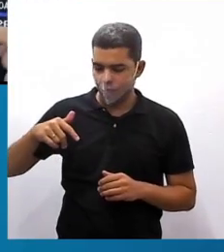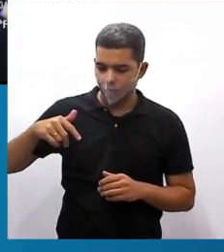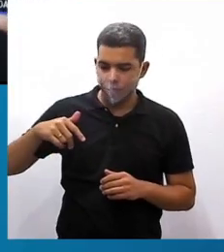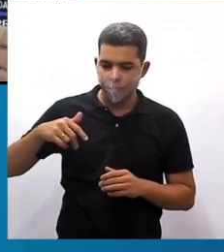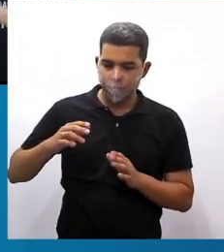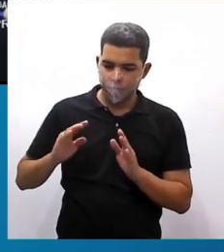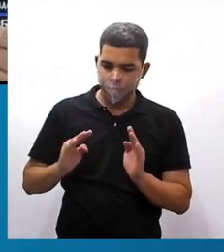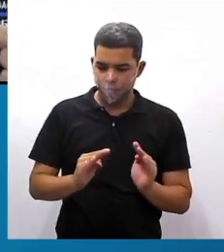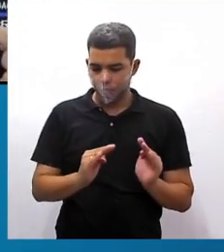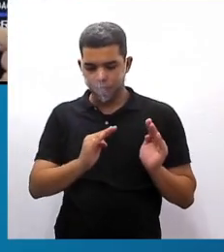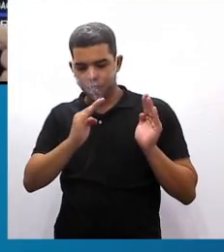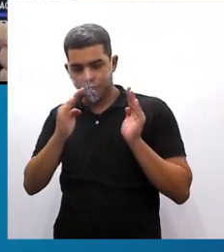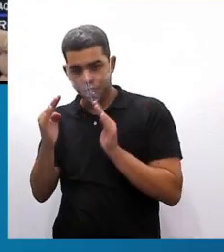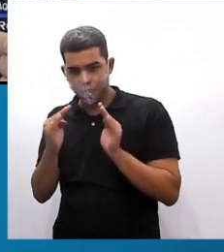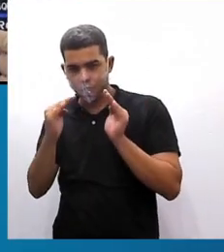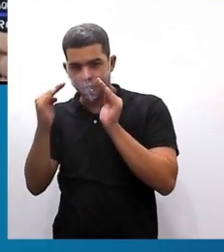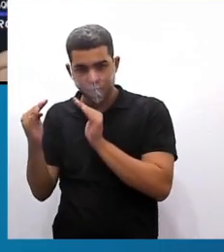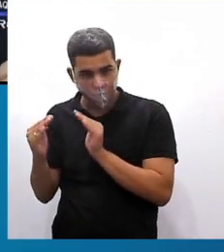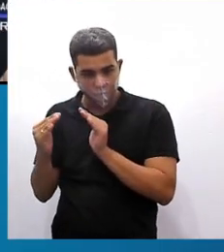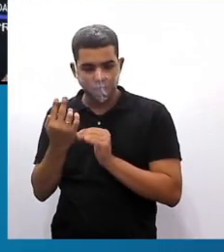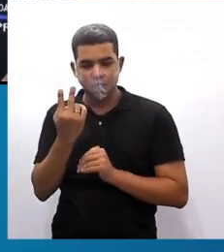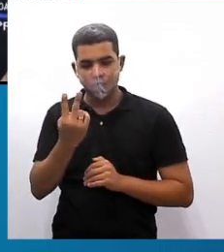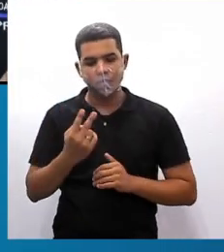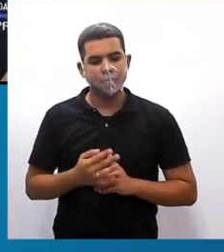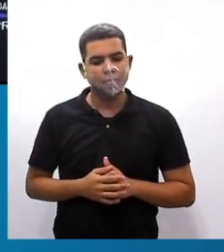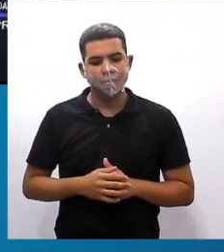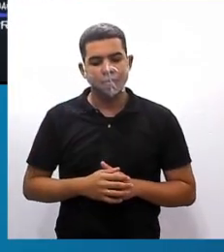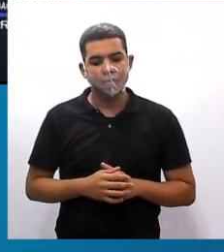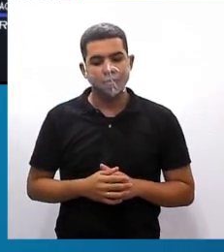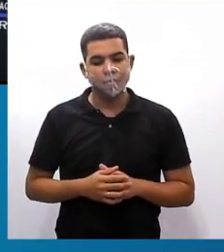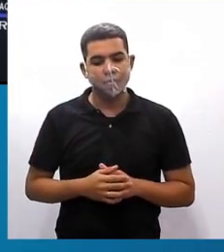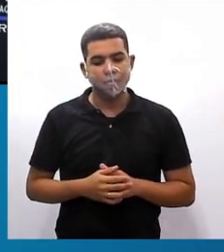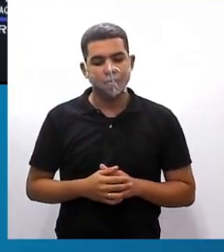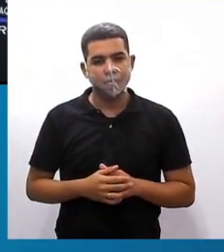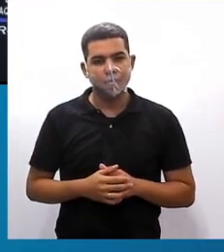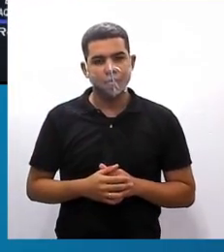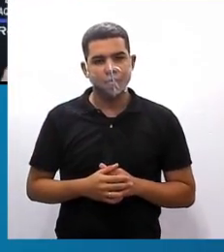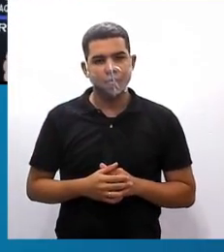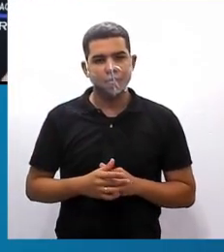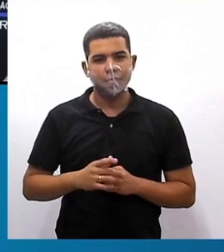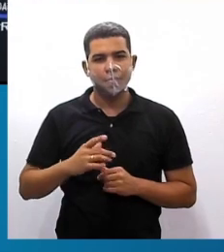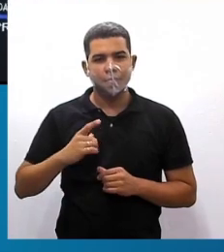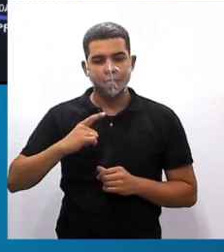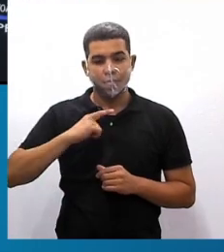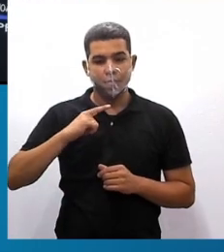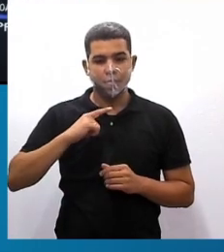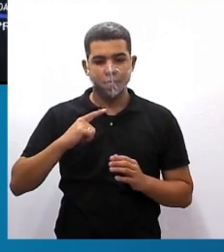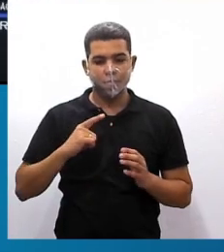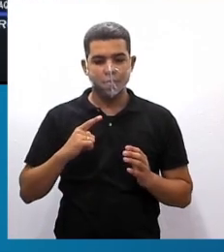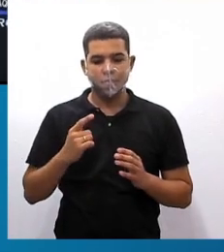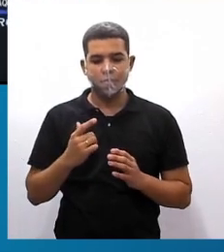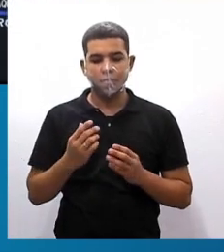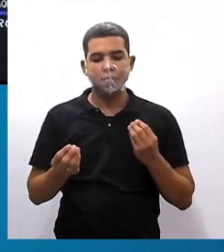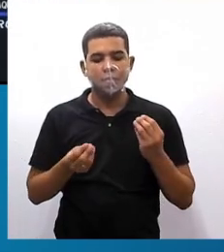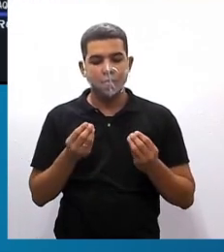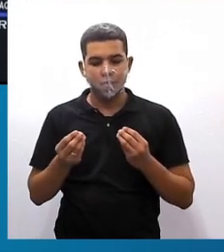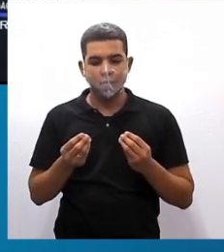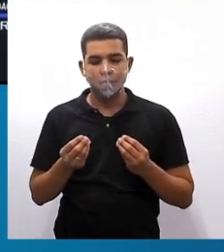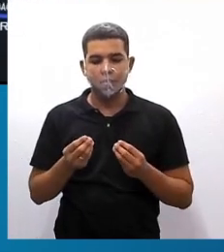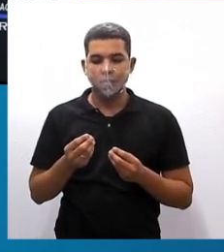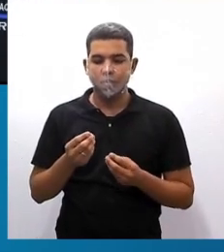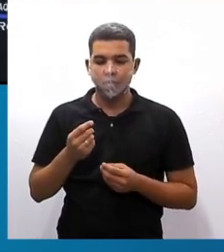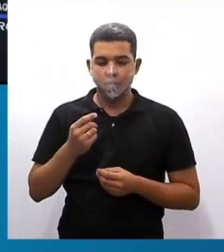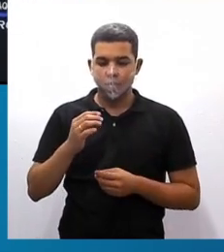casas para a direita. Beleza? Então, ó, esse caso é para cá, né? Então, ó, vai ficar